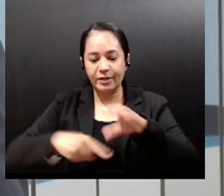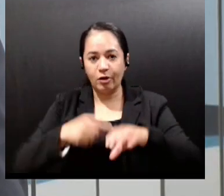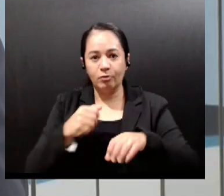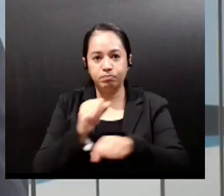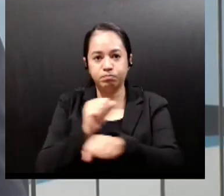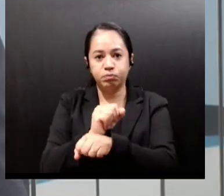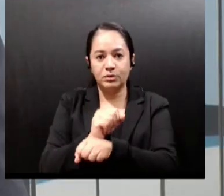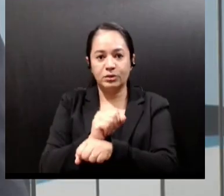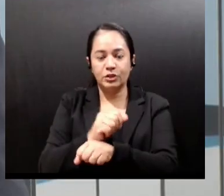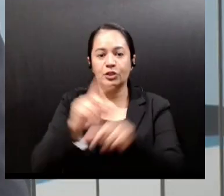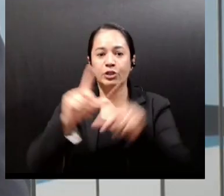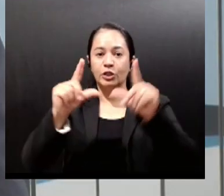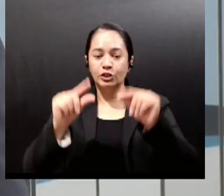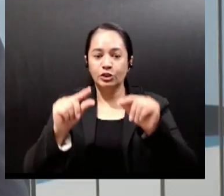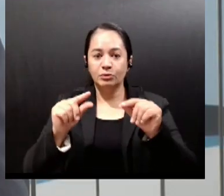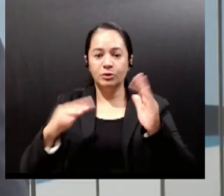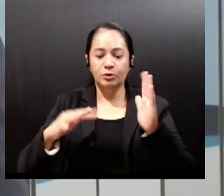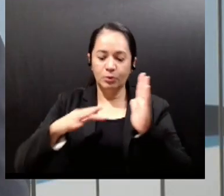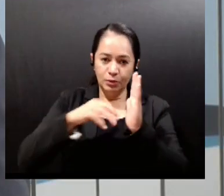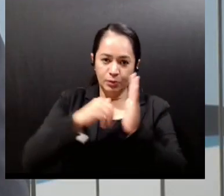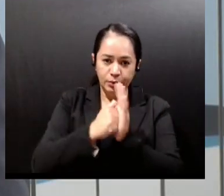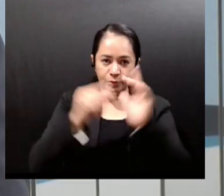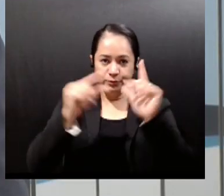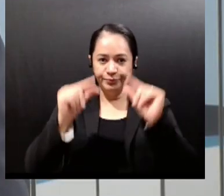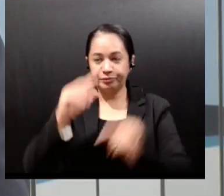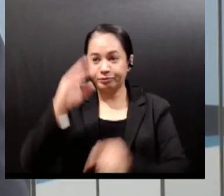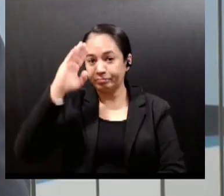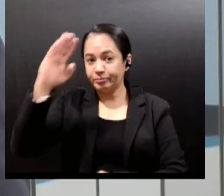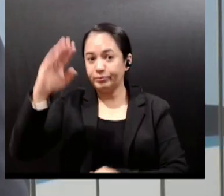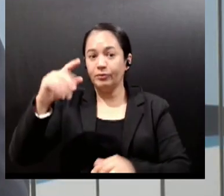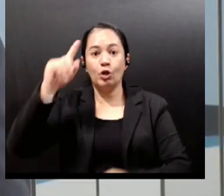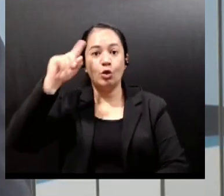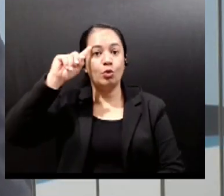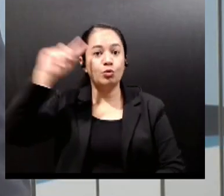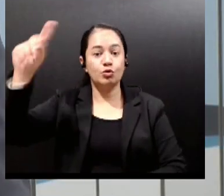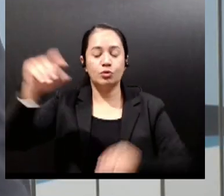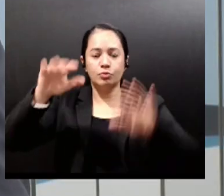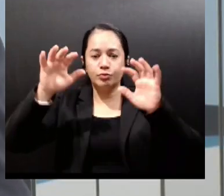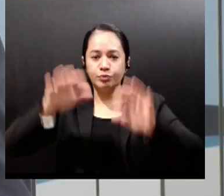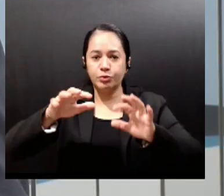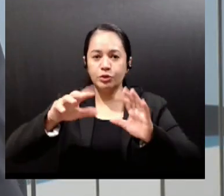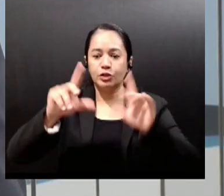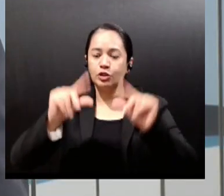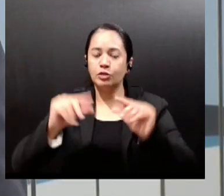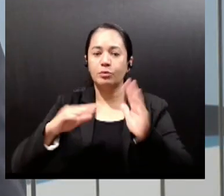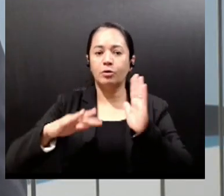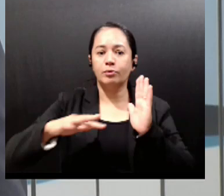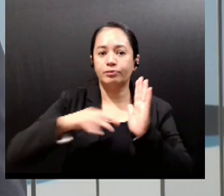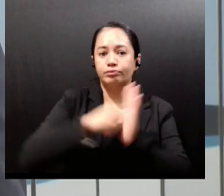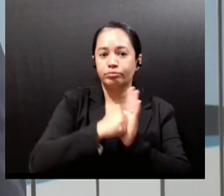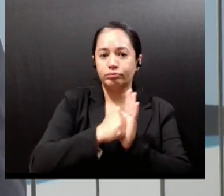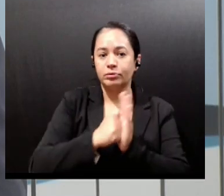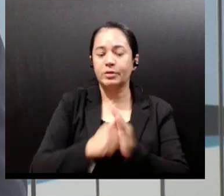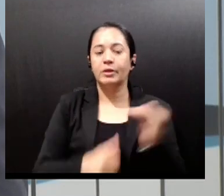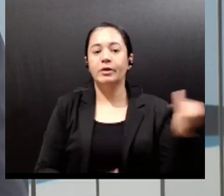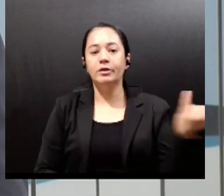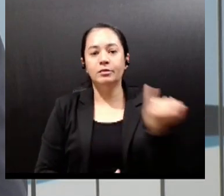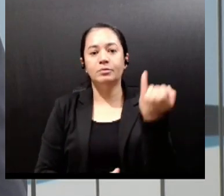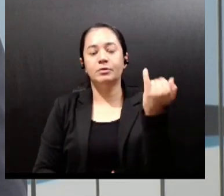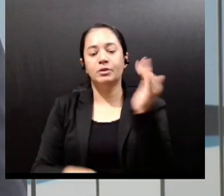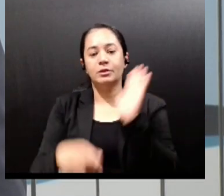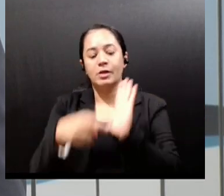acidentes, principalmente em dias chuvosos. Então isso é importante nós termos essa regulamentação,